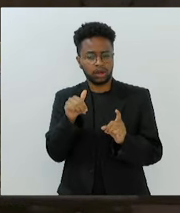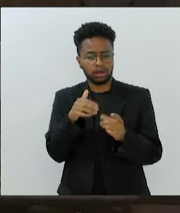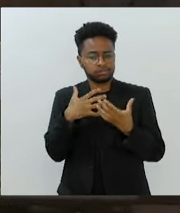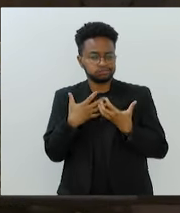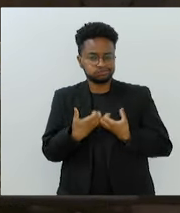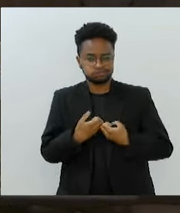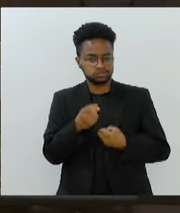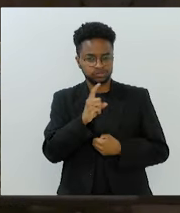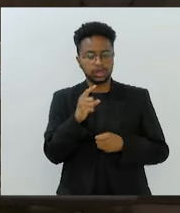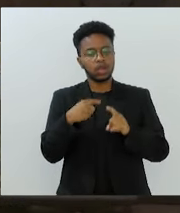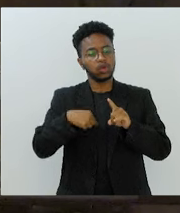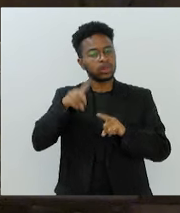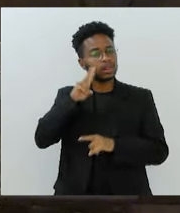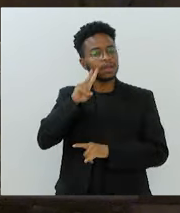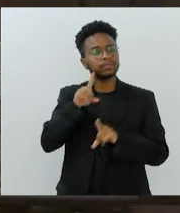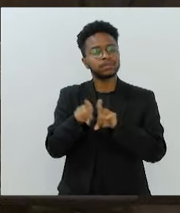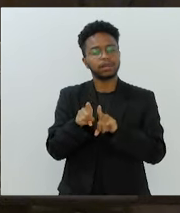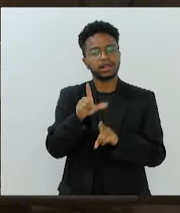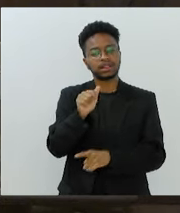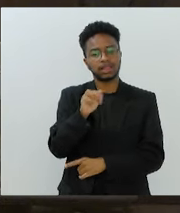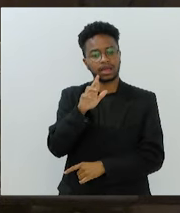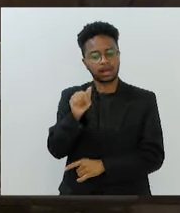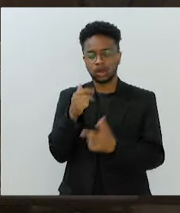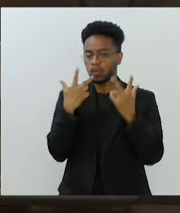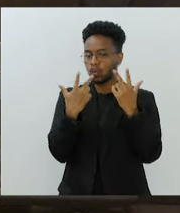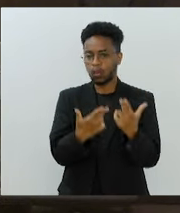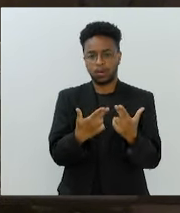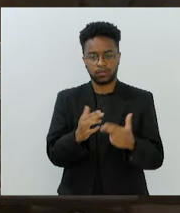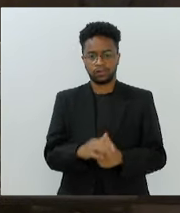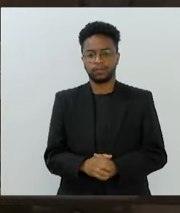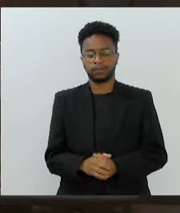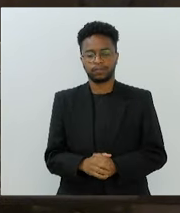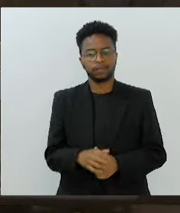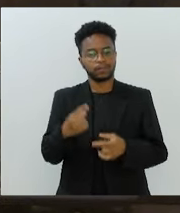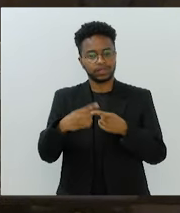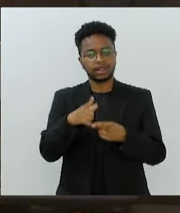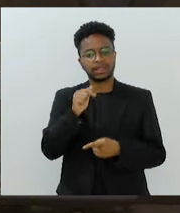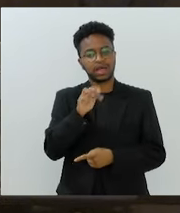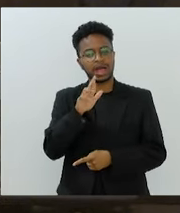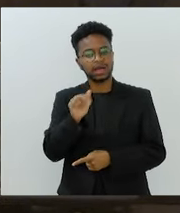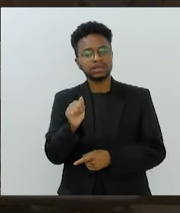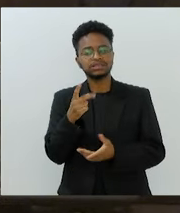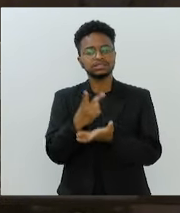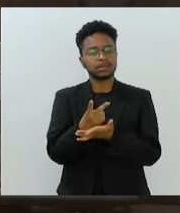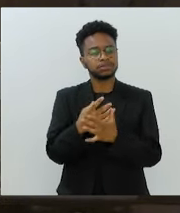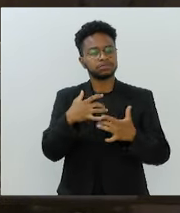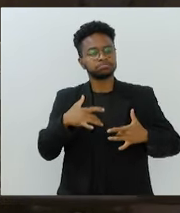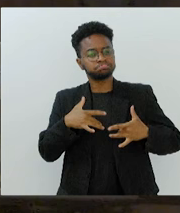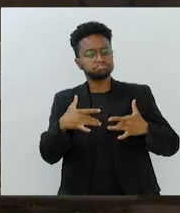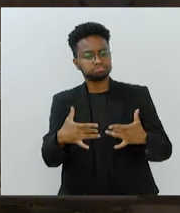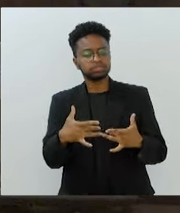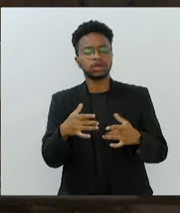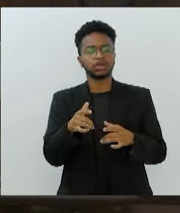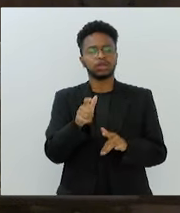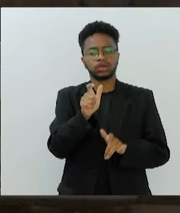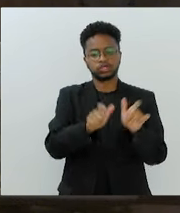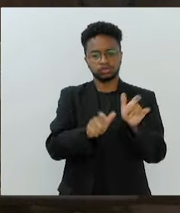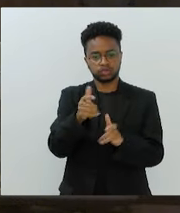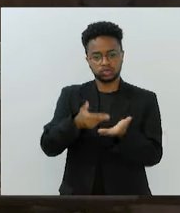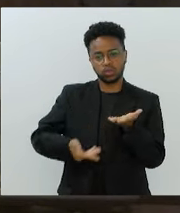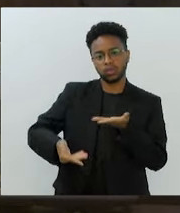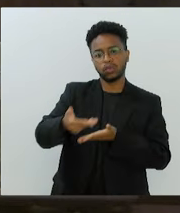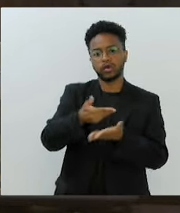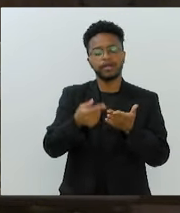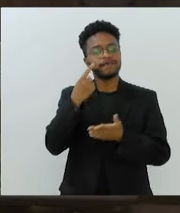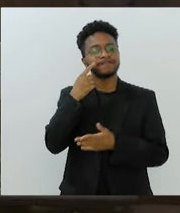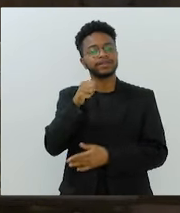nossa Lara, que era exatamente assim, né? Ela tinha muito essa coisa de solidariedade com as pessoas, de ver quem estava